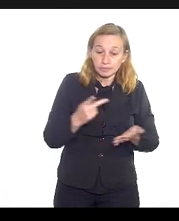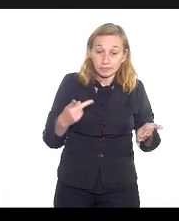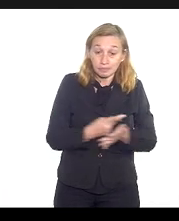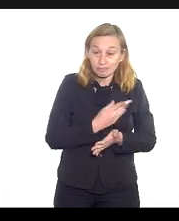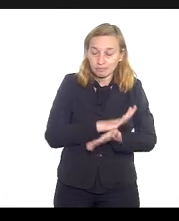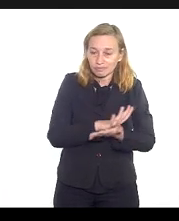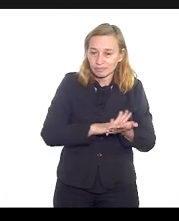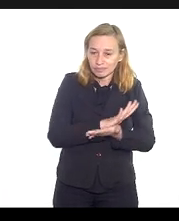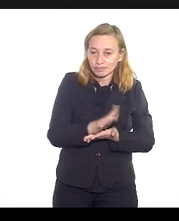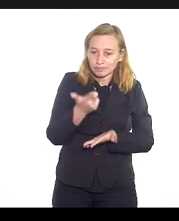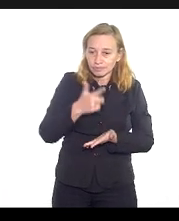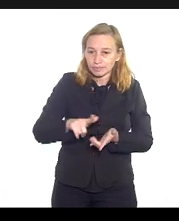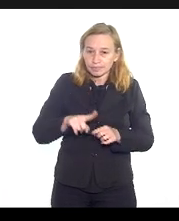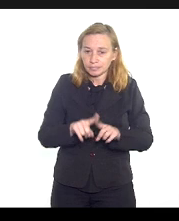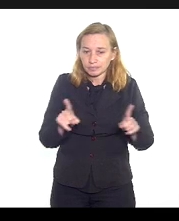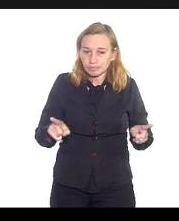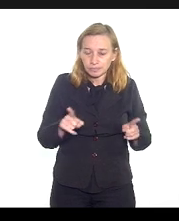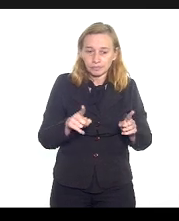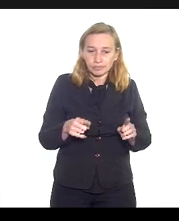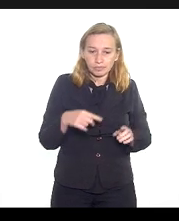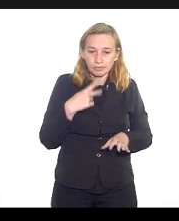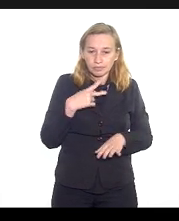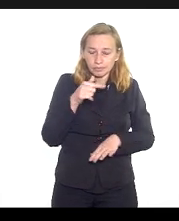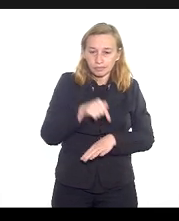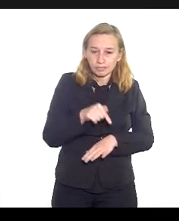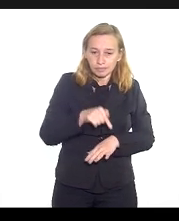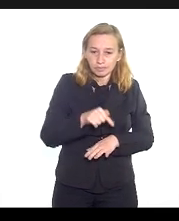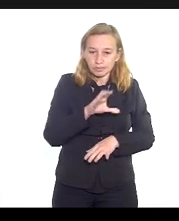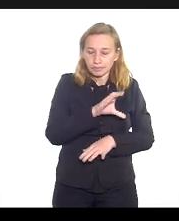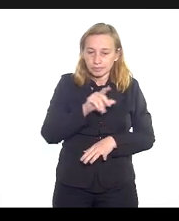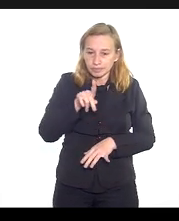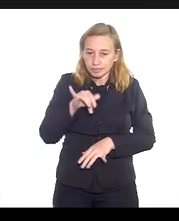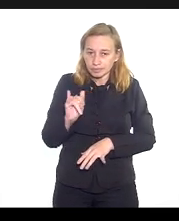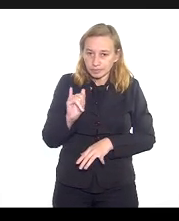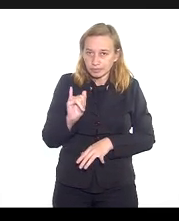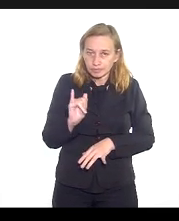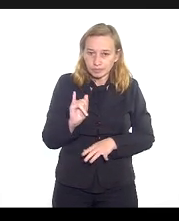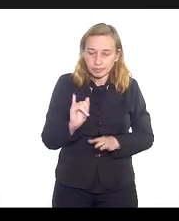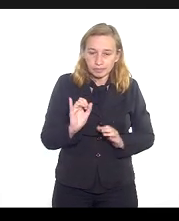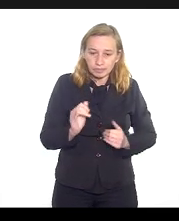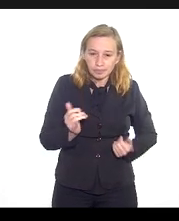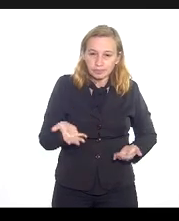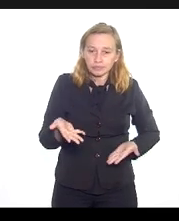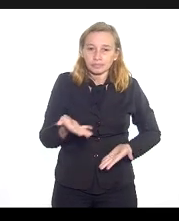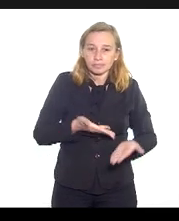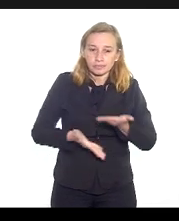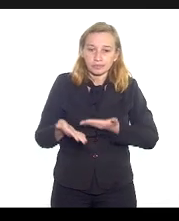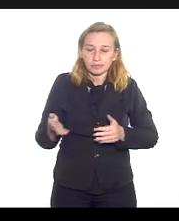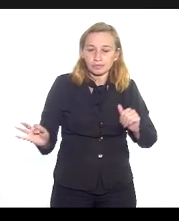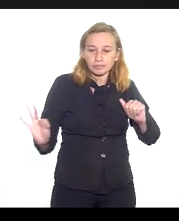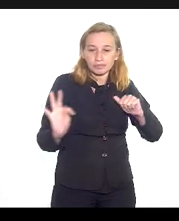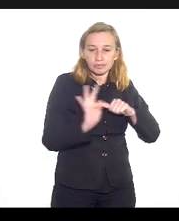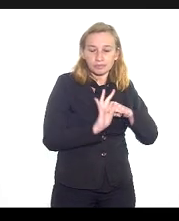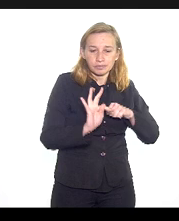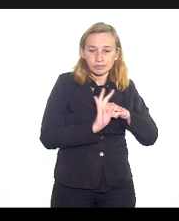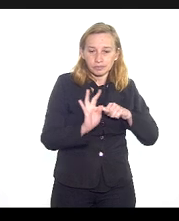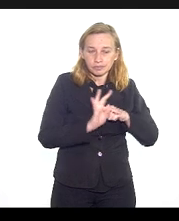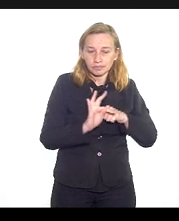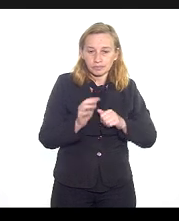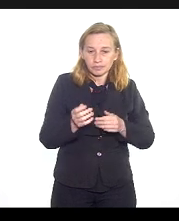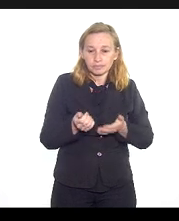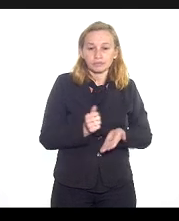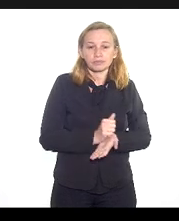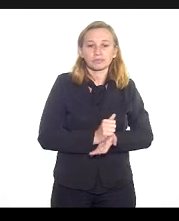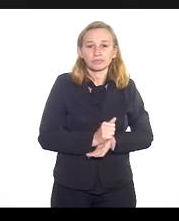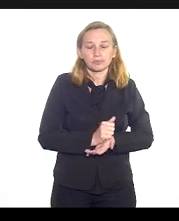aconteça, eu acho que o que foi conseguido através dessa CPI, do termo de cooperação técnica, cuja assinatura se